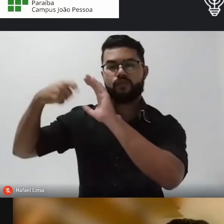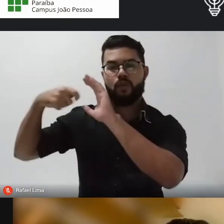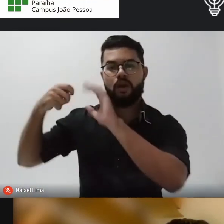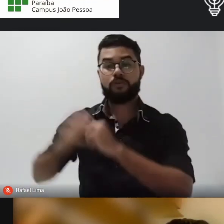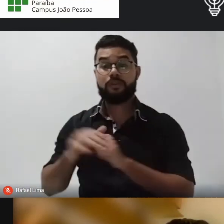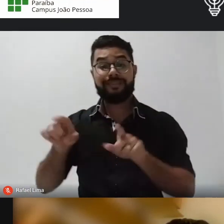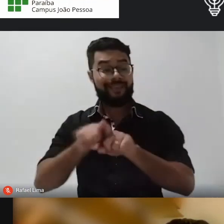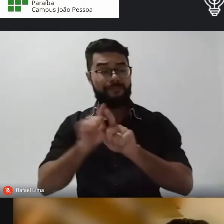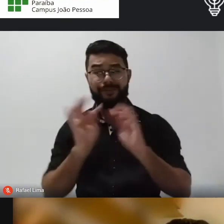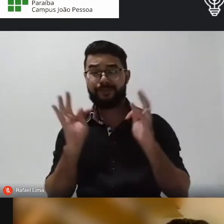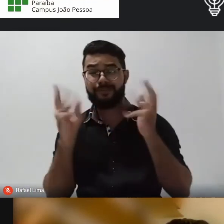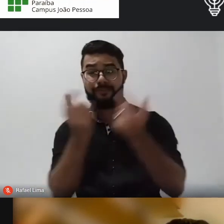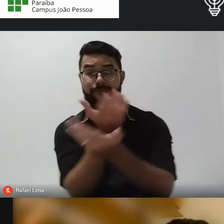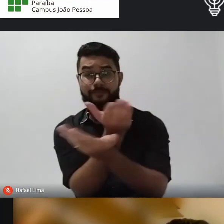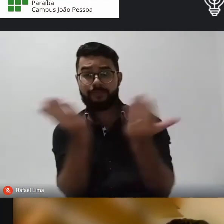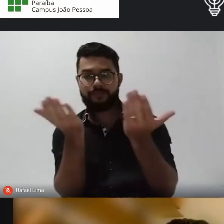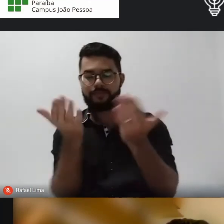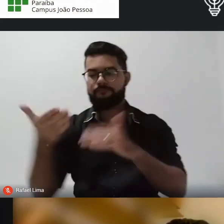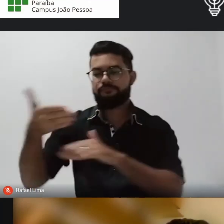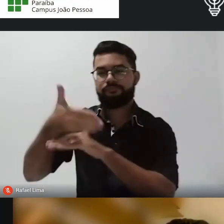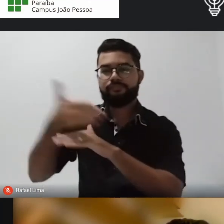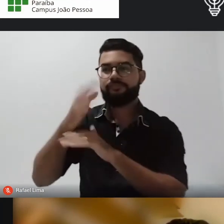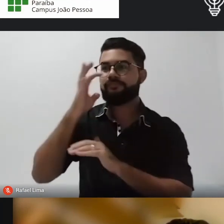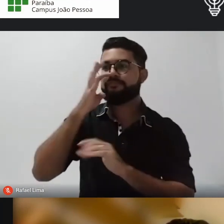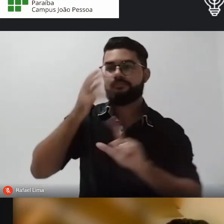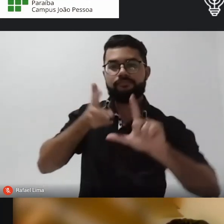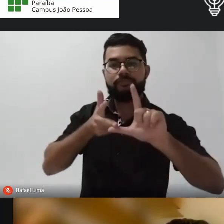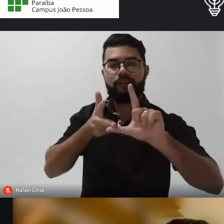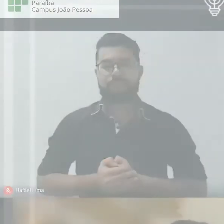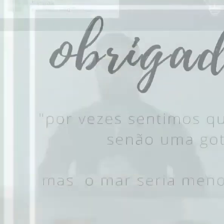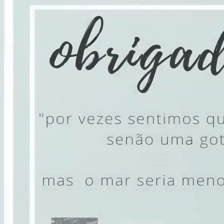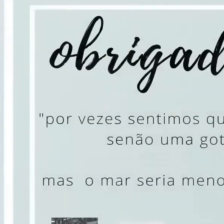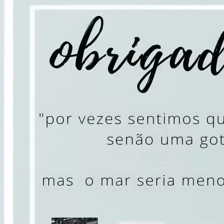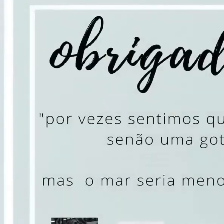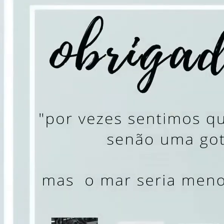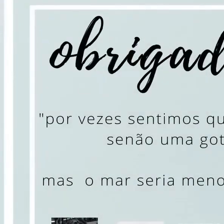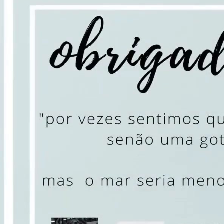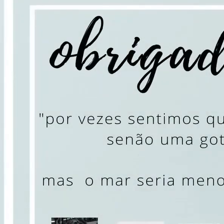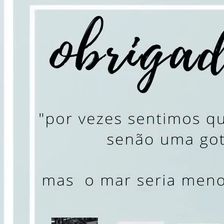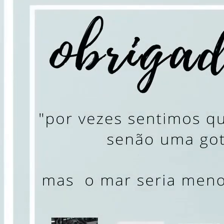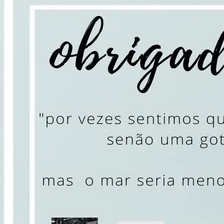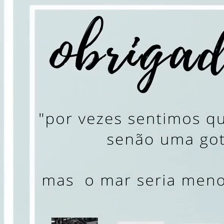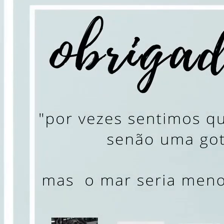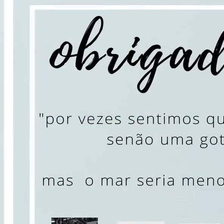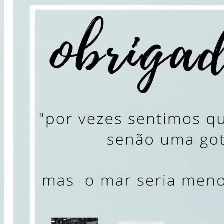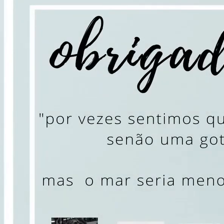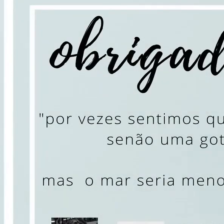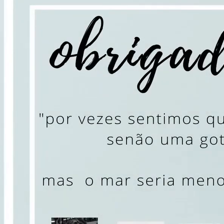compartilharam esse momento conosco. Então, nosso muito obrigada.